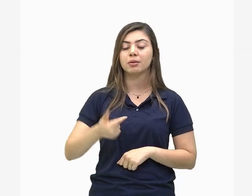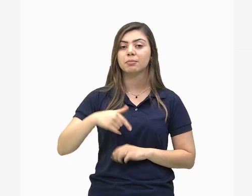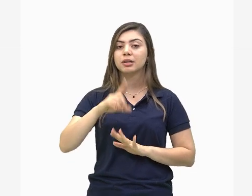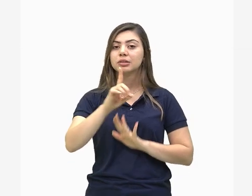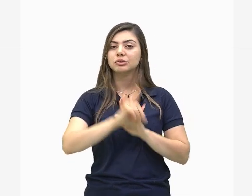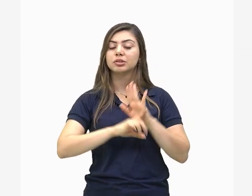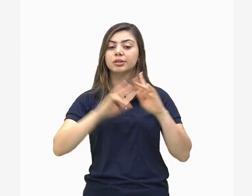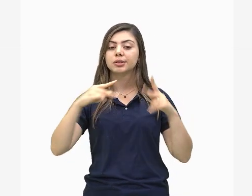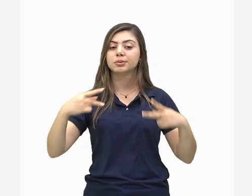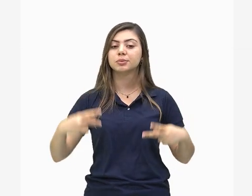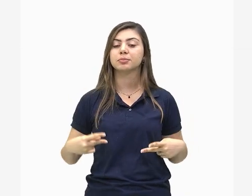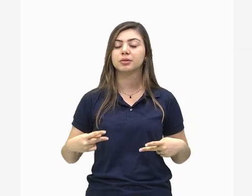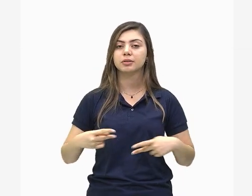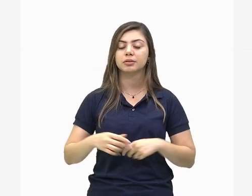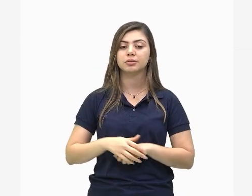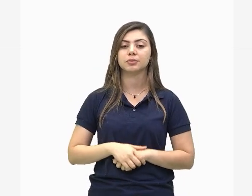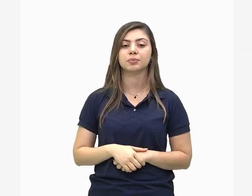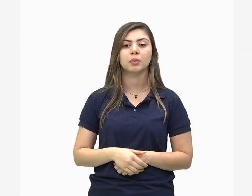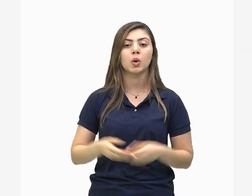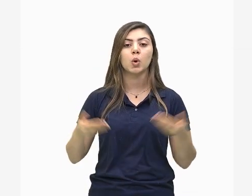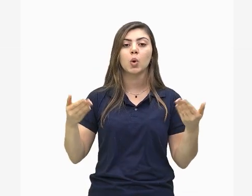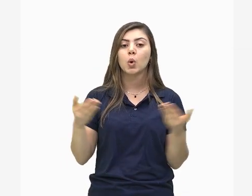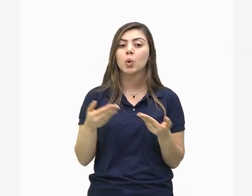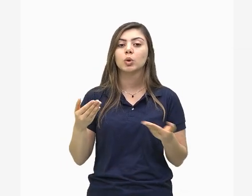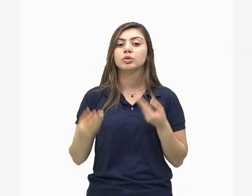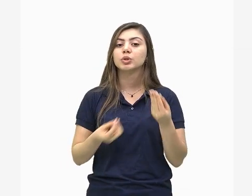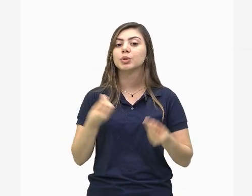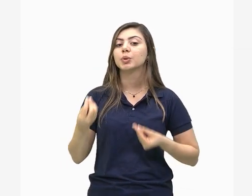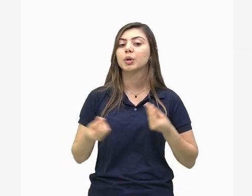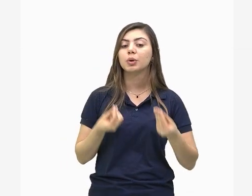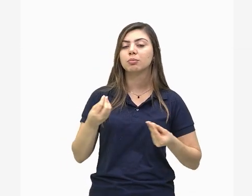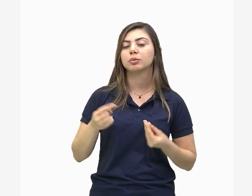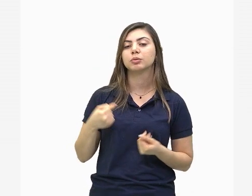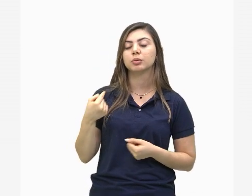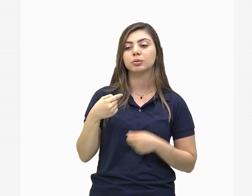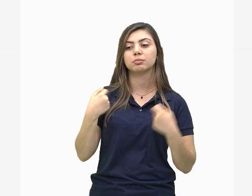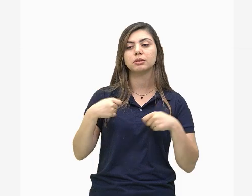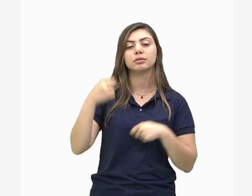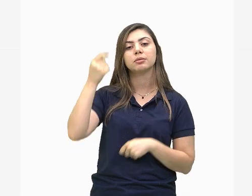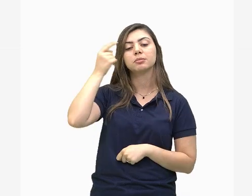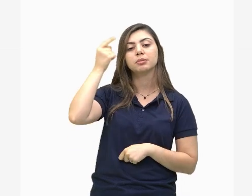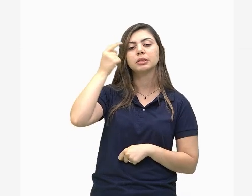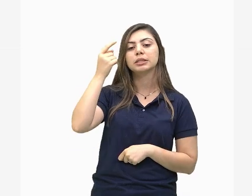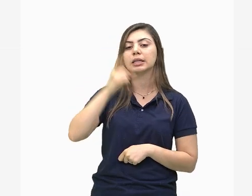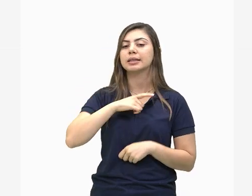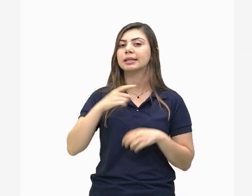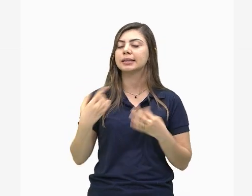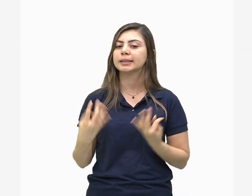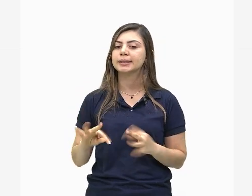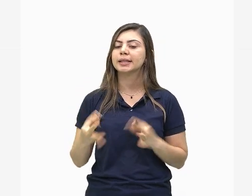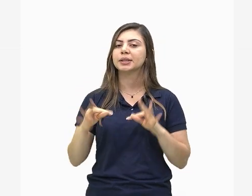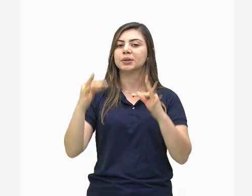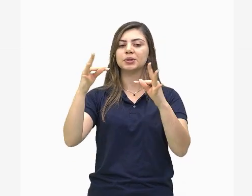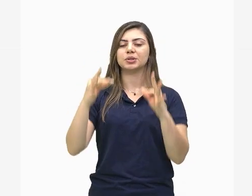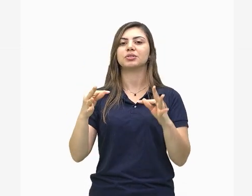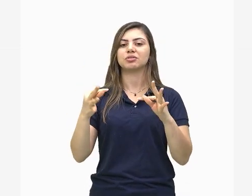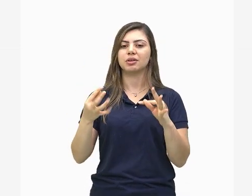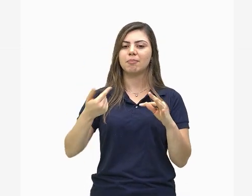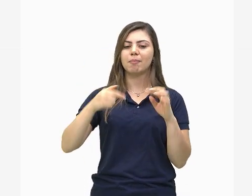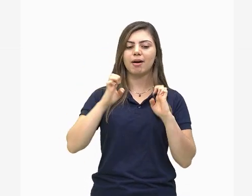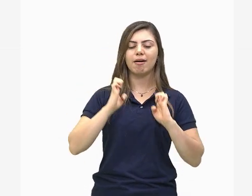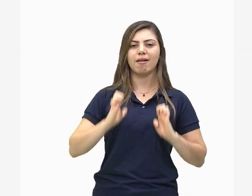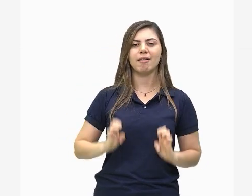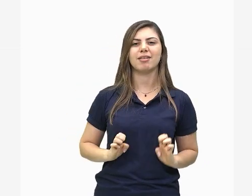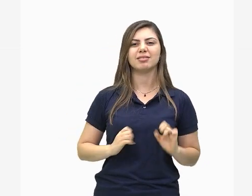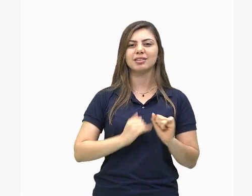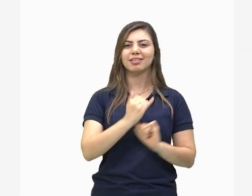direitos humanos. Hoje, mais do que nunca, a gente precisa pensar uma tecnologia e ética digital, né? Eu